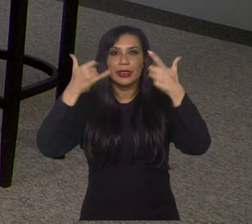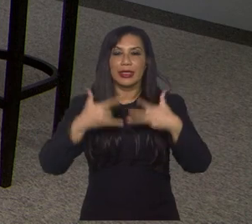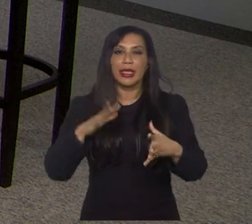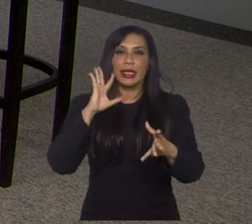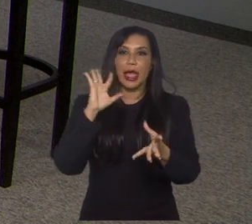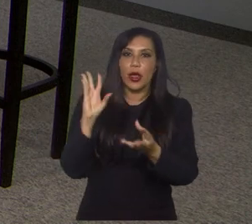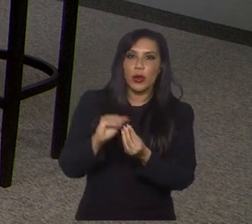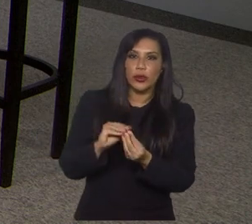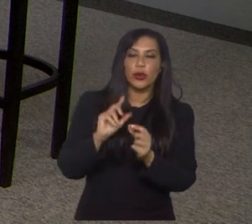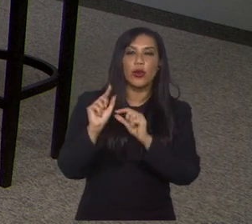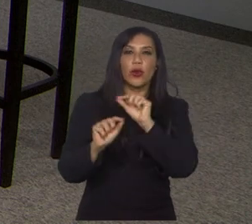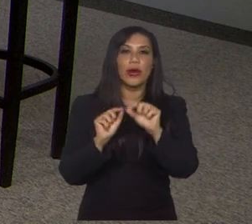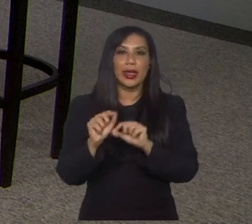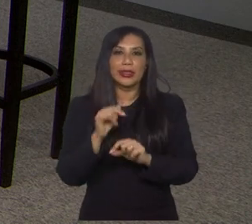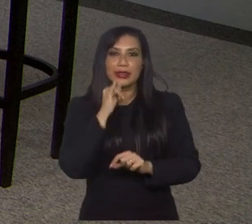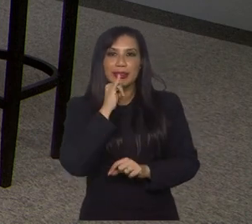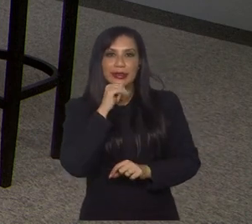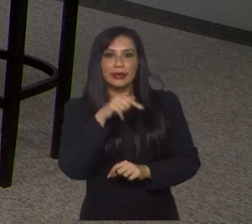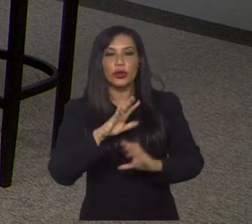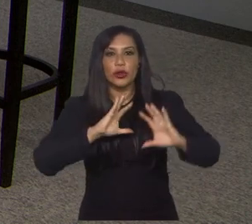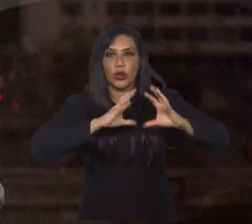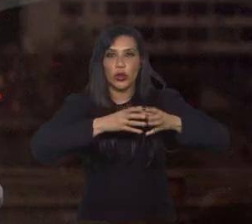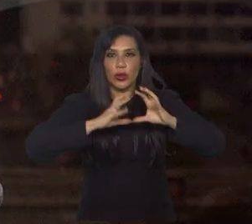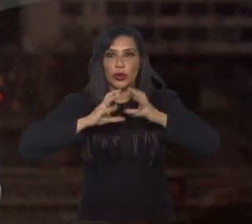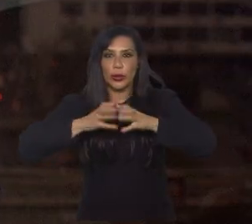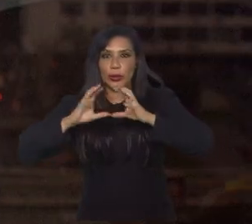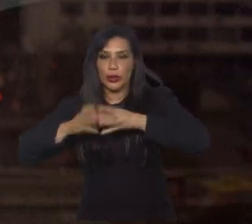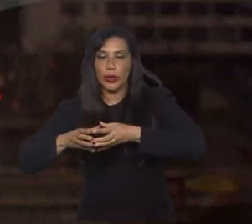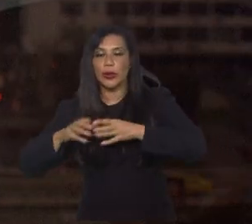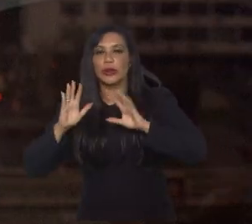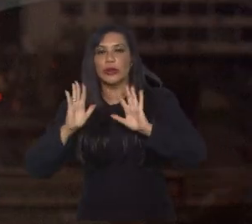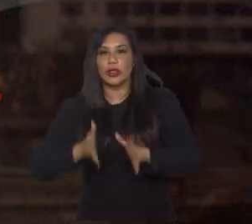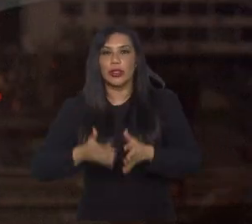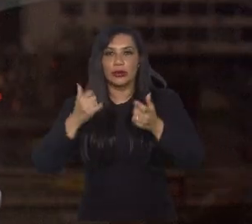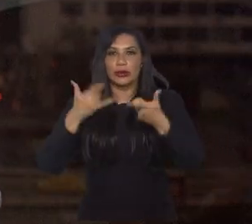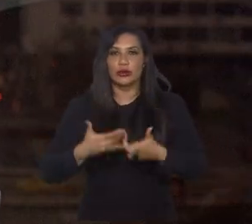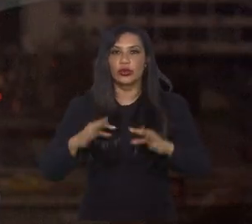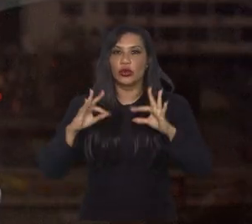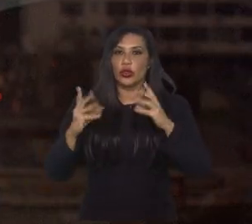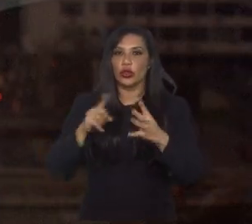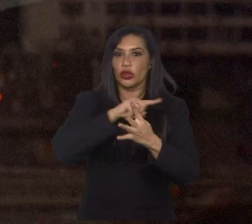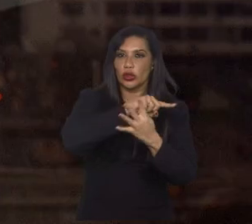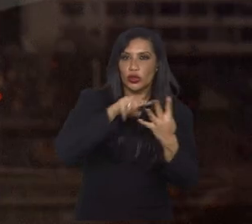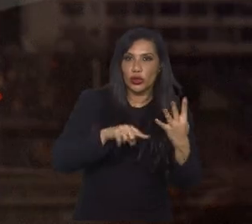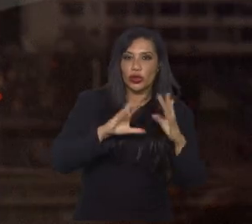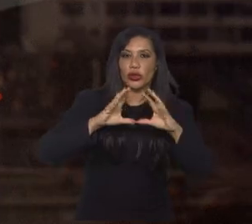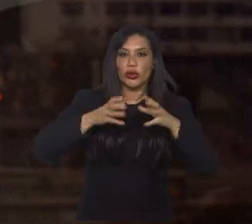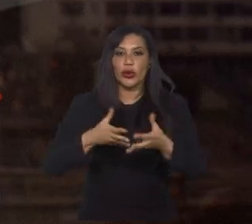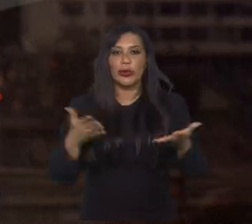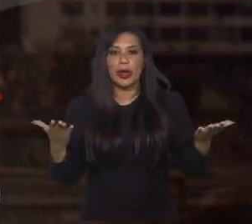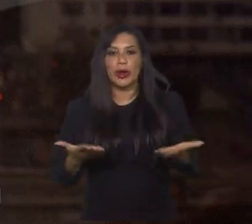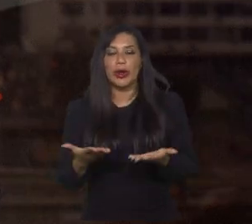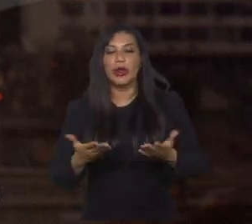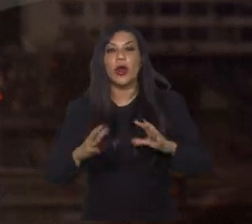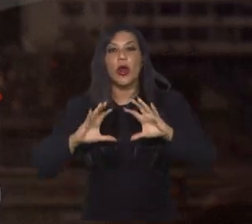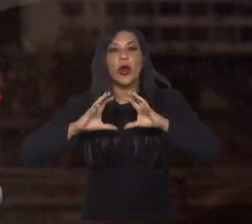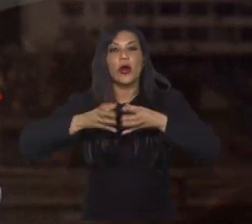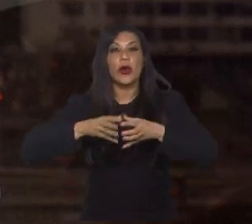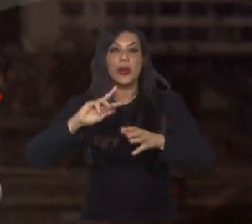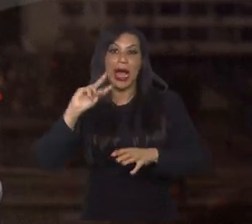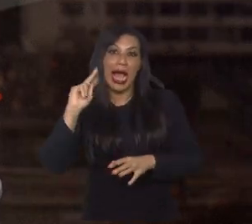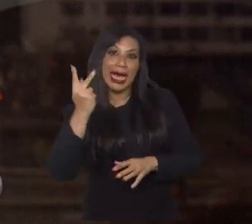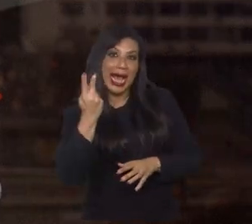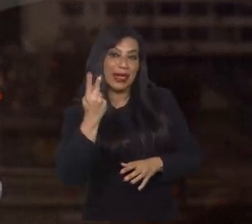arremate, né, dos grupos, dos chaveamentos. A gente já falou aqui de todos os grupos. Estou chegando aqui no grupo